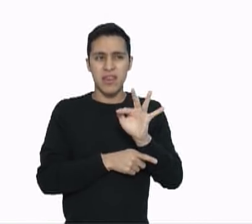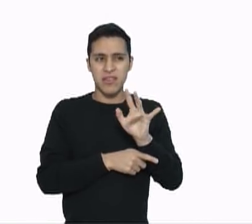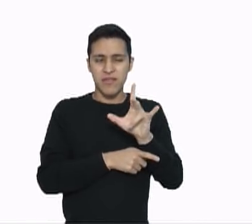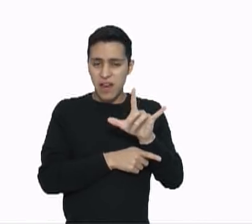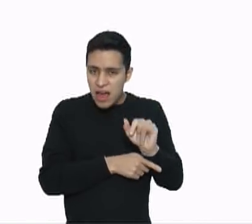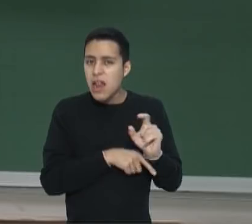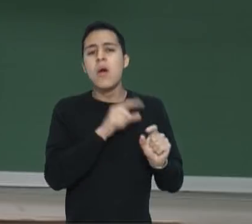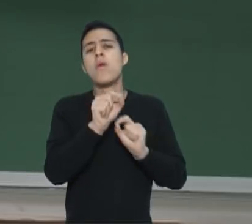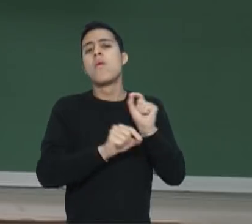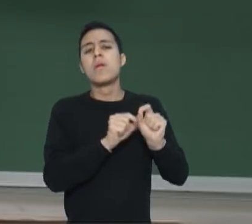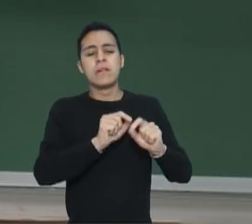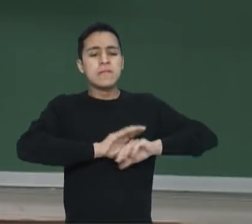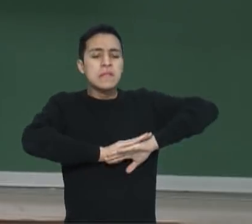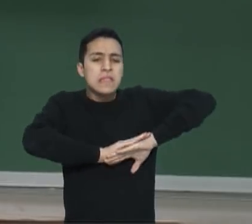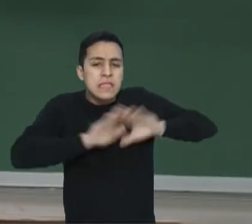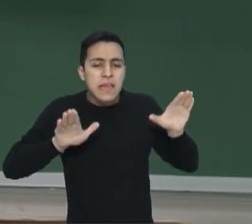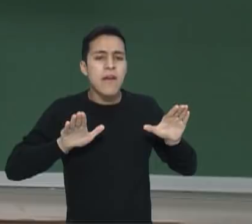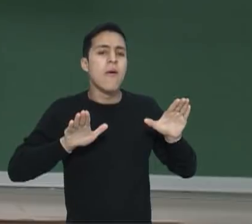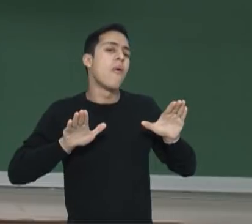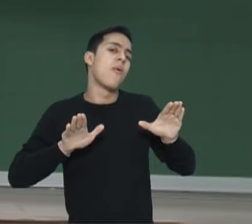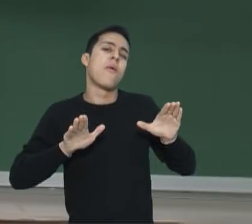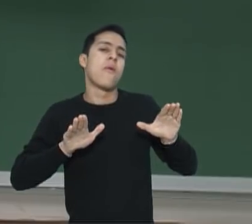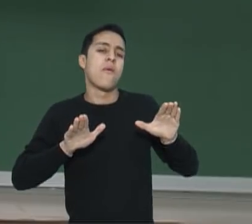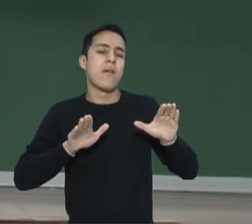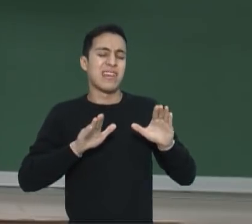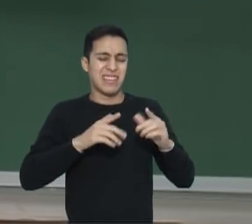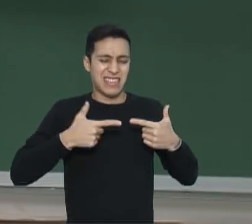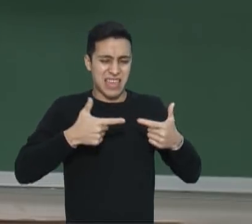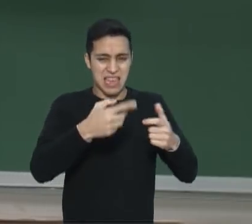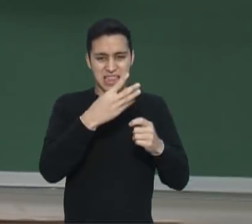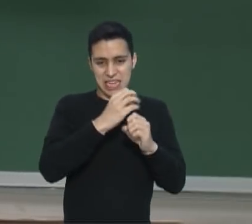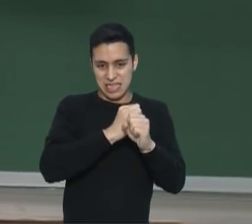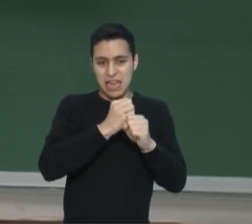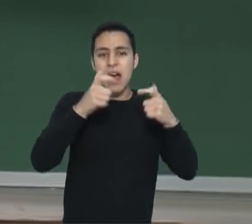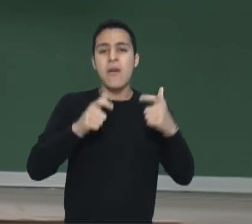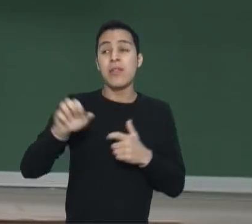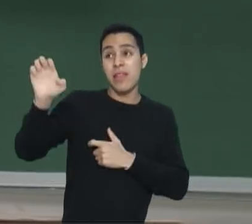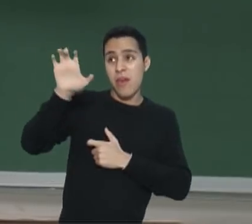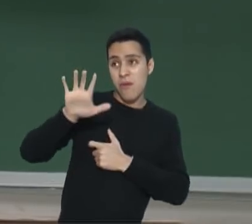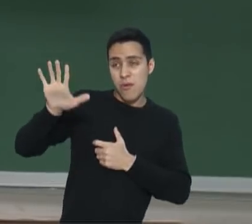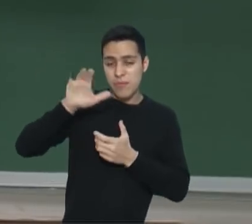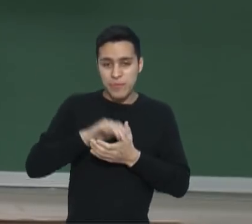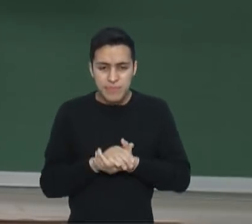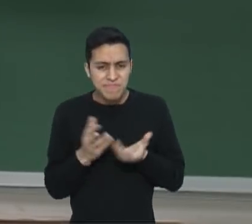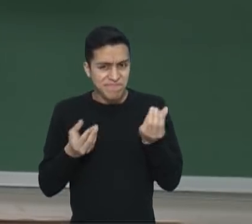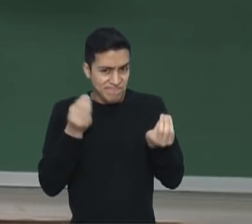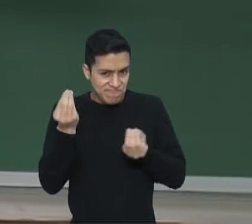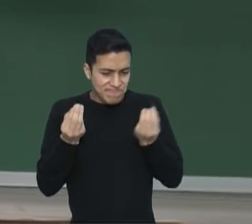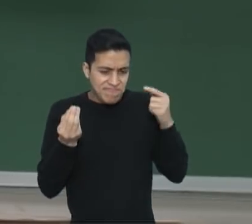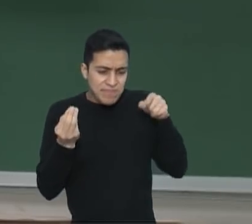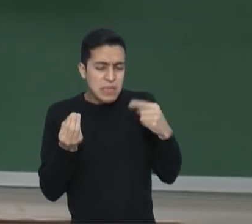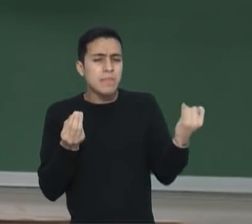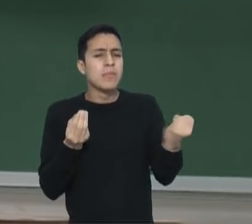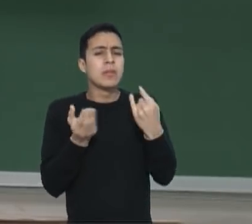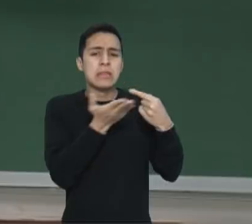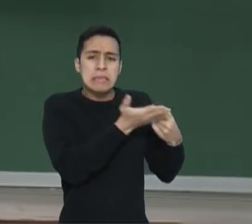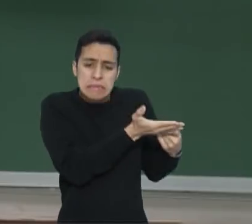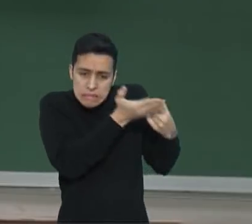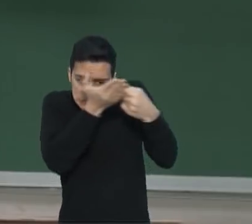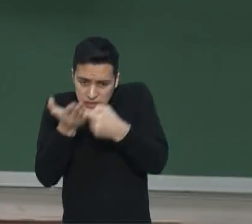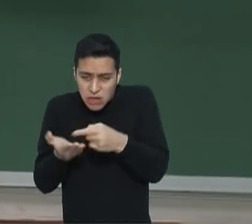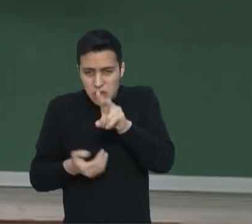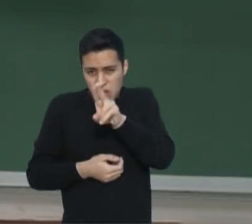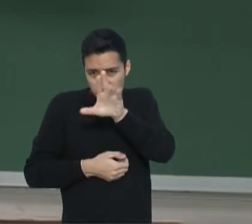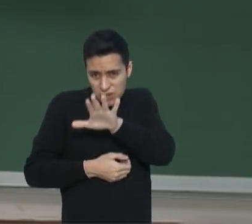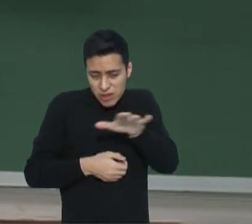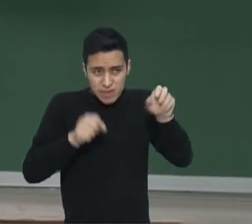ela encerrou a chamada Guerra dos 30 Anos na Europa. E a importância desses acordos, que ganharam esse nome geral